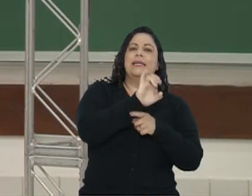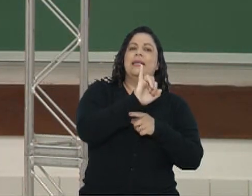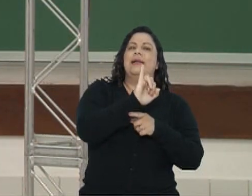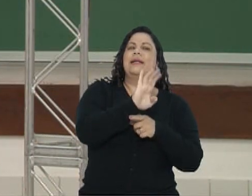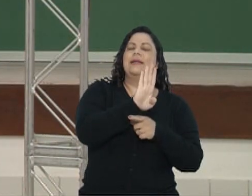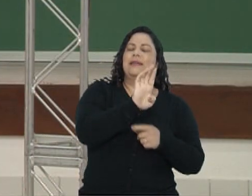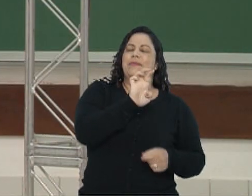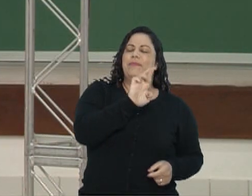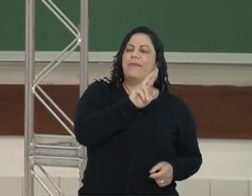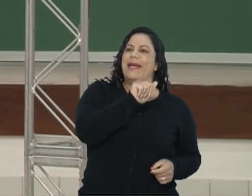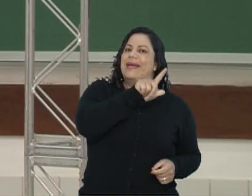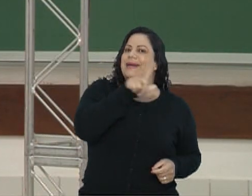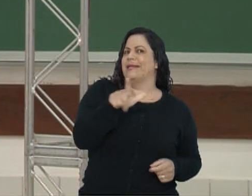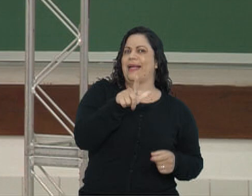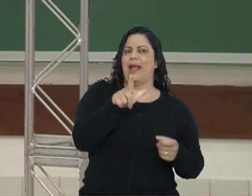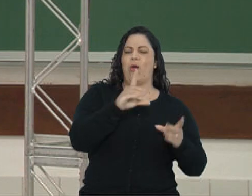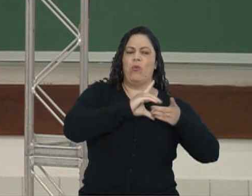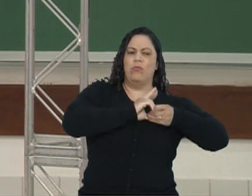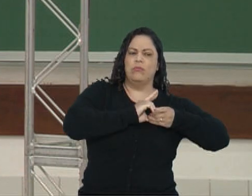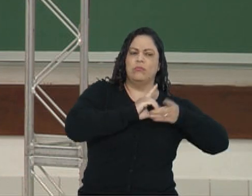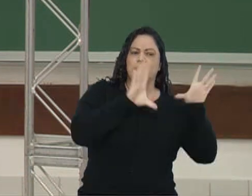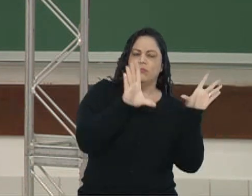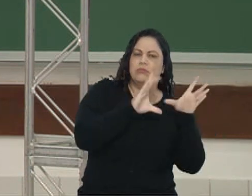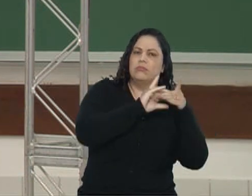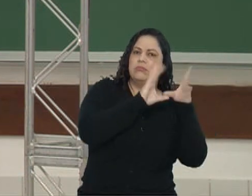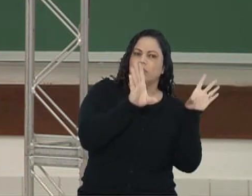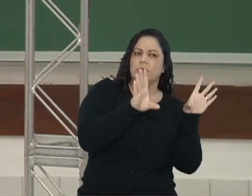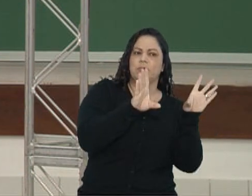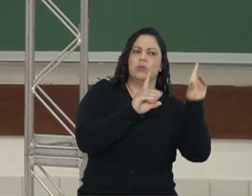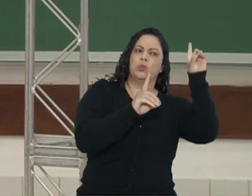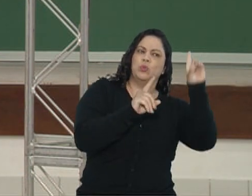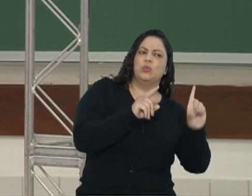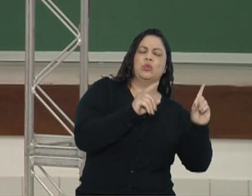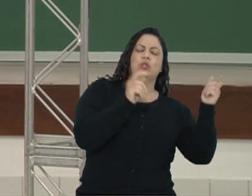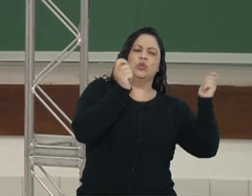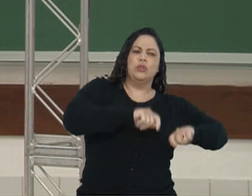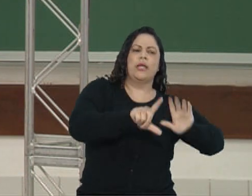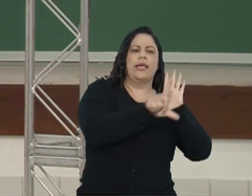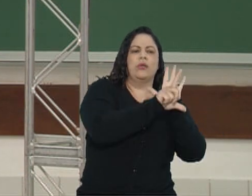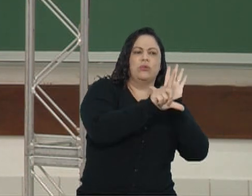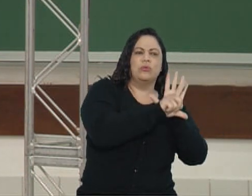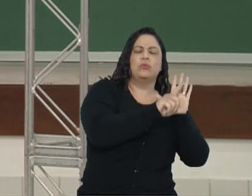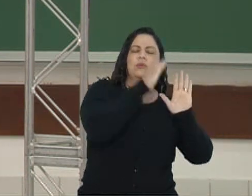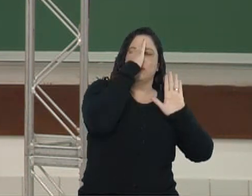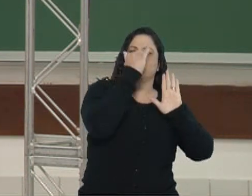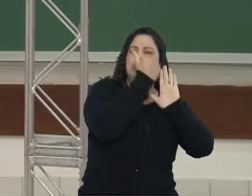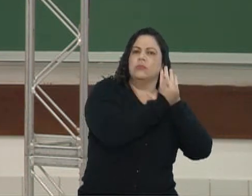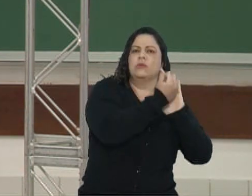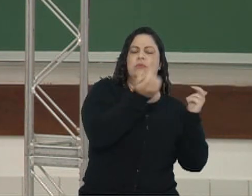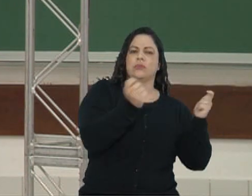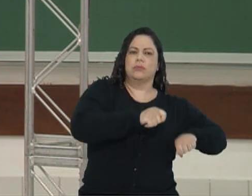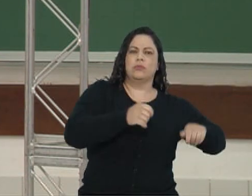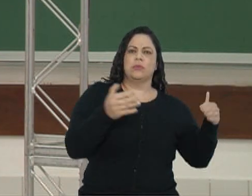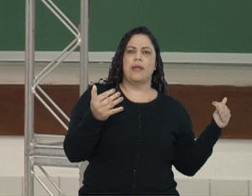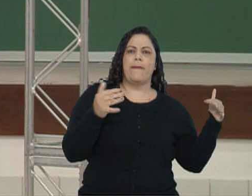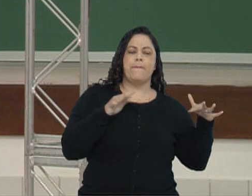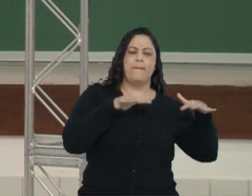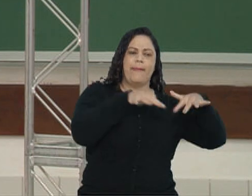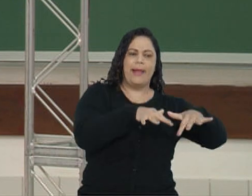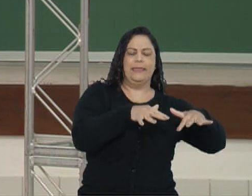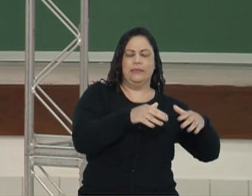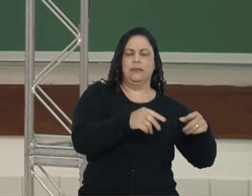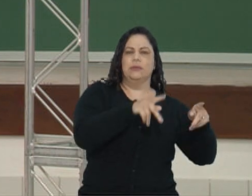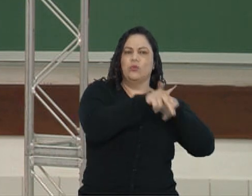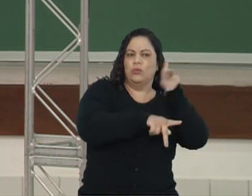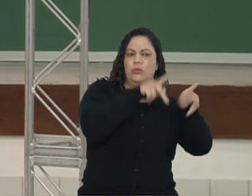está falando no Estado democrático, no Estado de direitos, num Estado onde há participação popular, aonde a